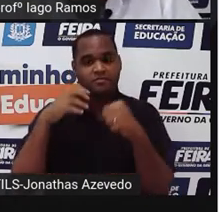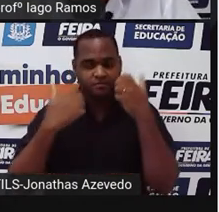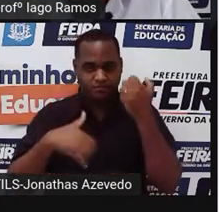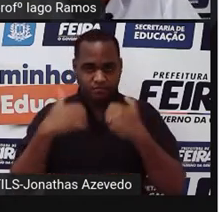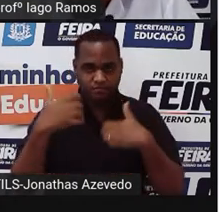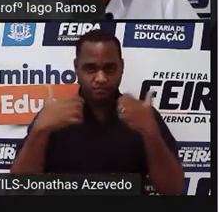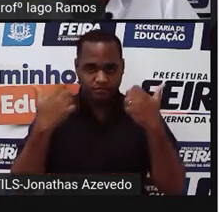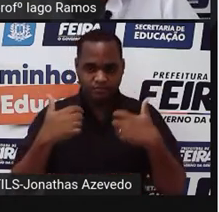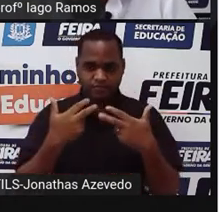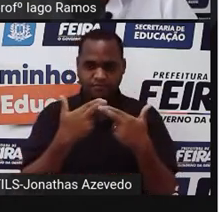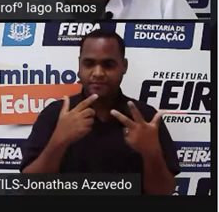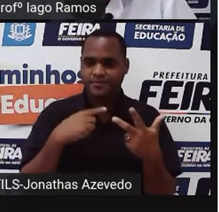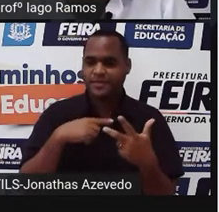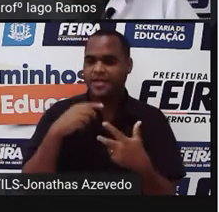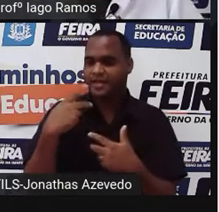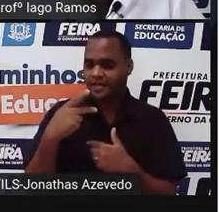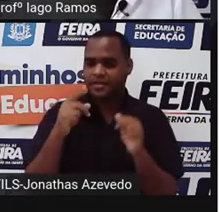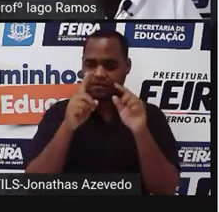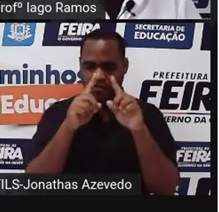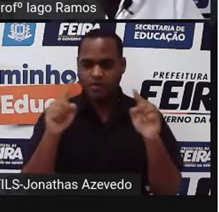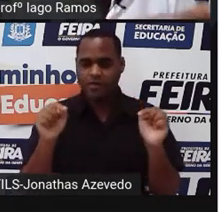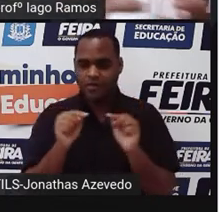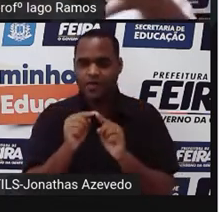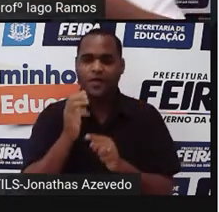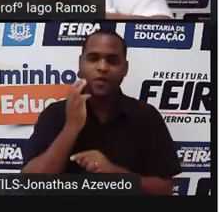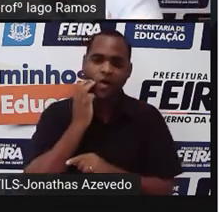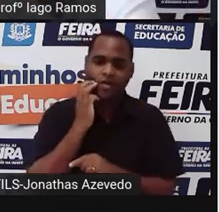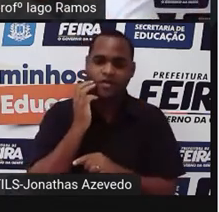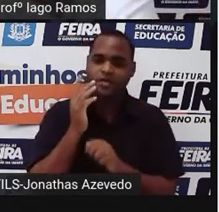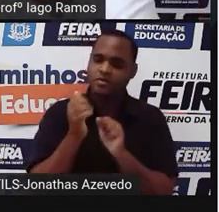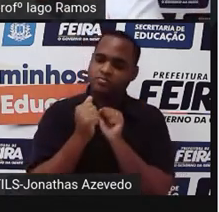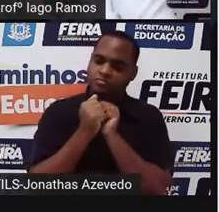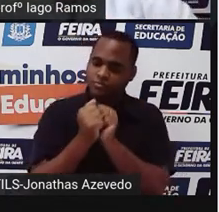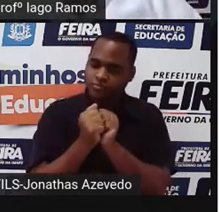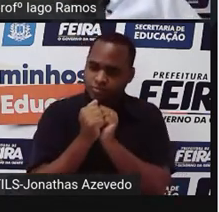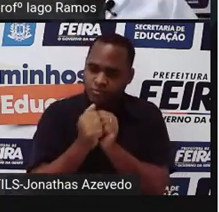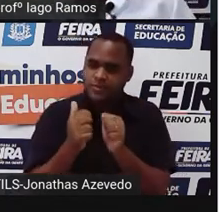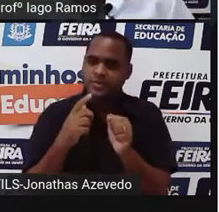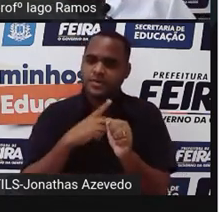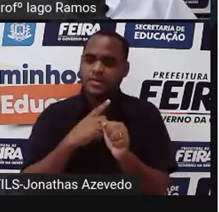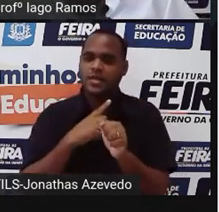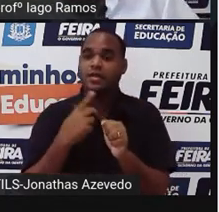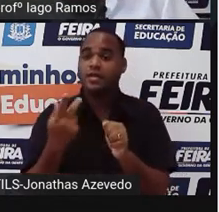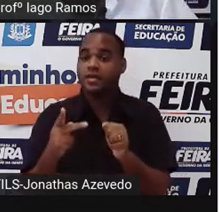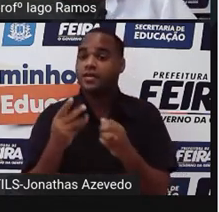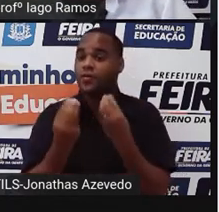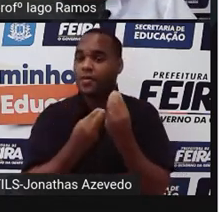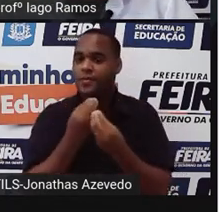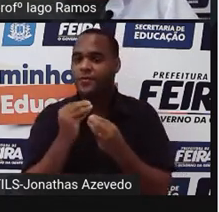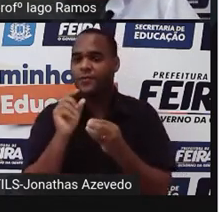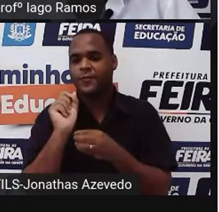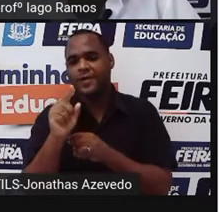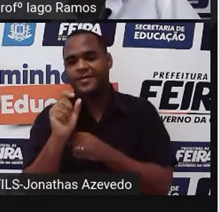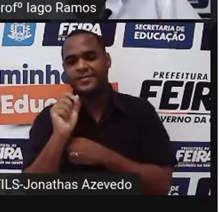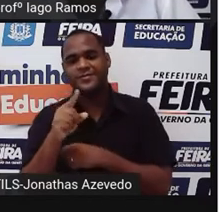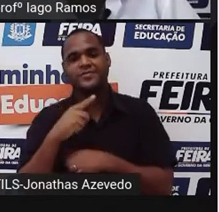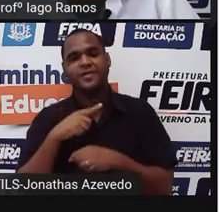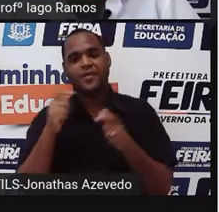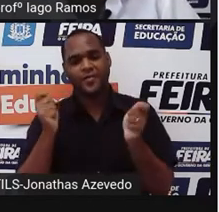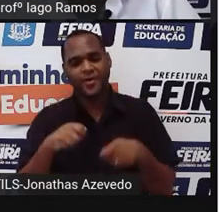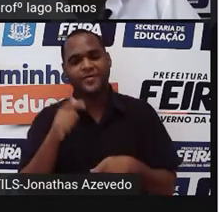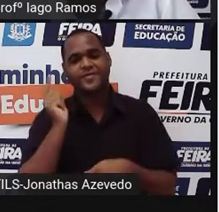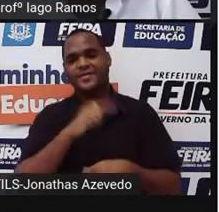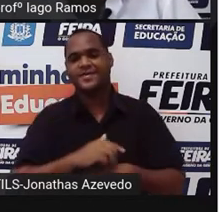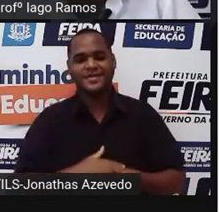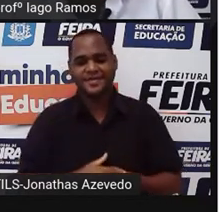as partes do quadrado rosa e vou juntar com o quadrado azul. E olha só o que é que